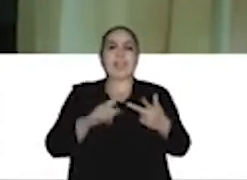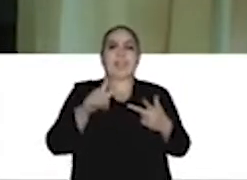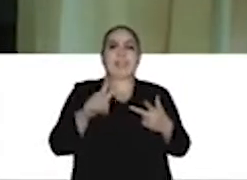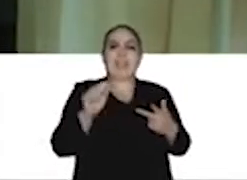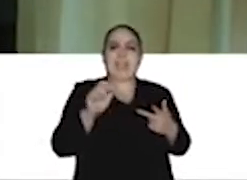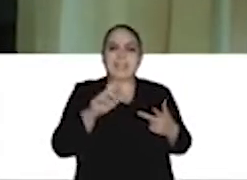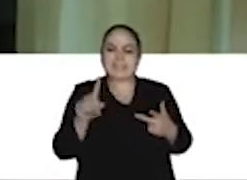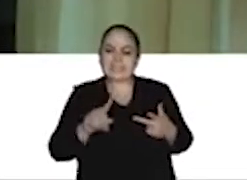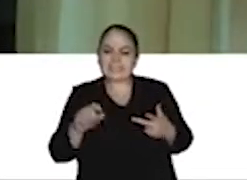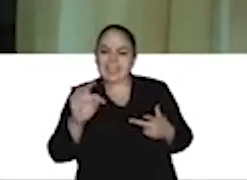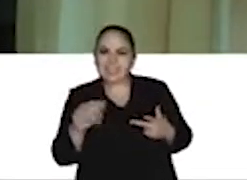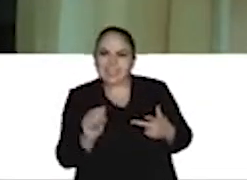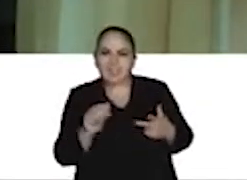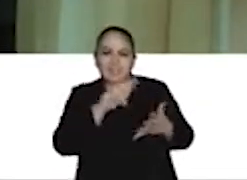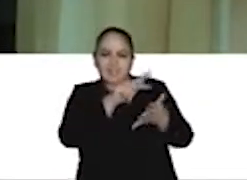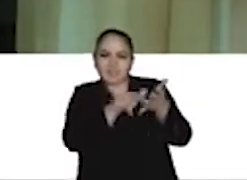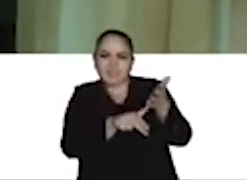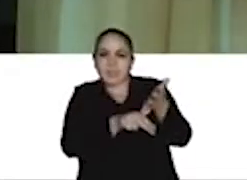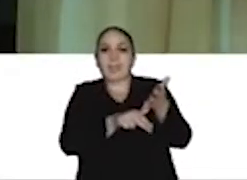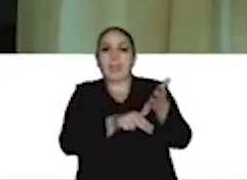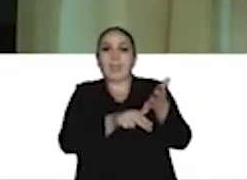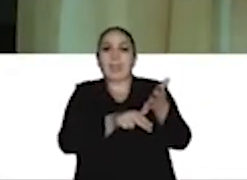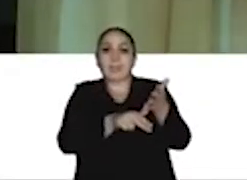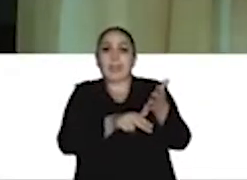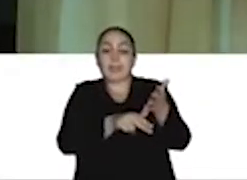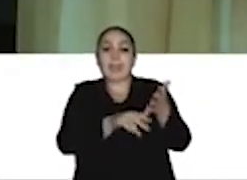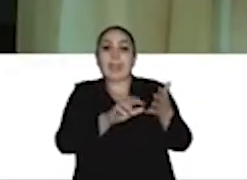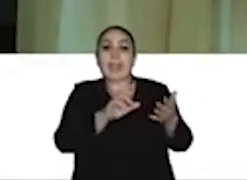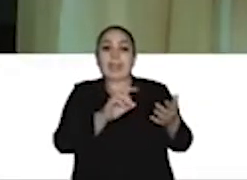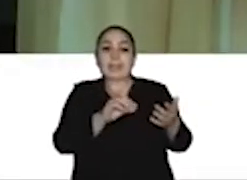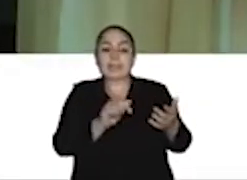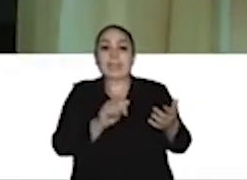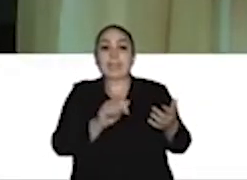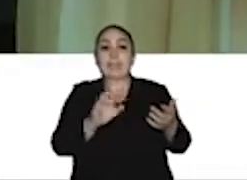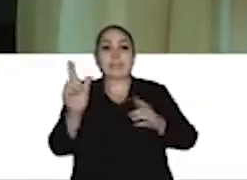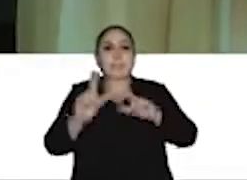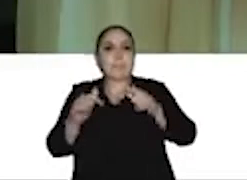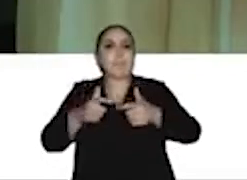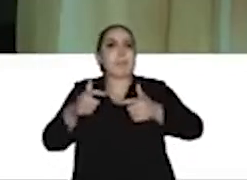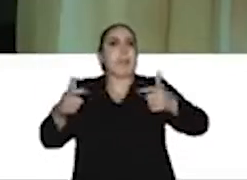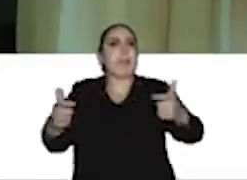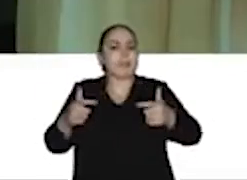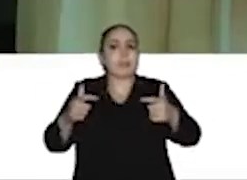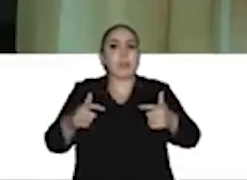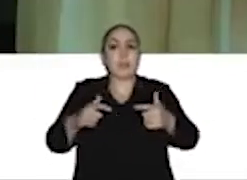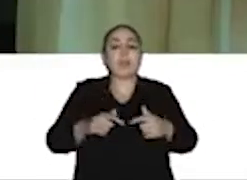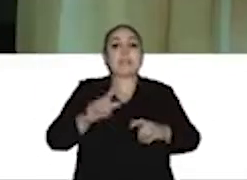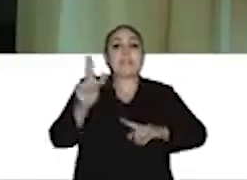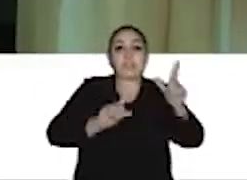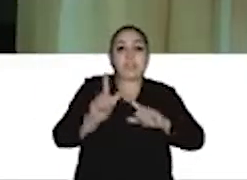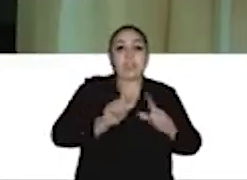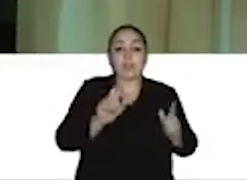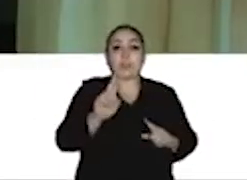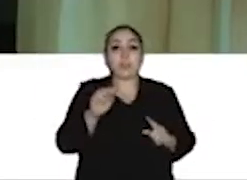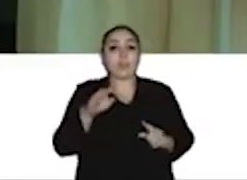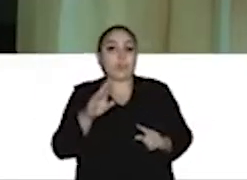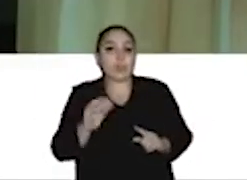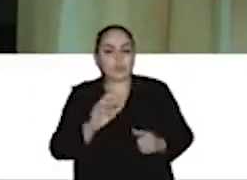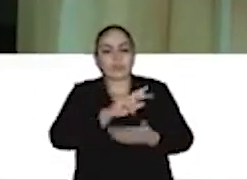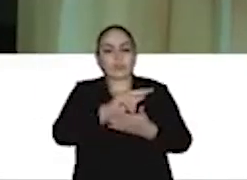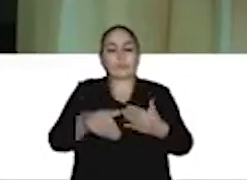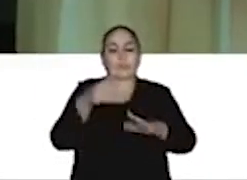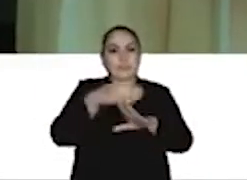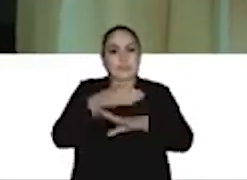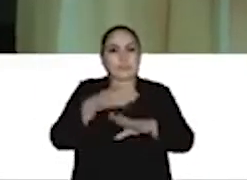TV Excelsior, participou também da Rede TV, a rede que mais cresce no Brasil, sim, TV Umbu. Ele fez várias